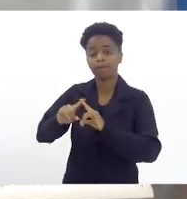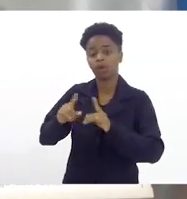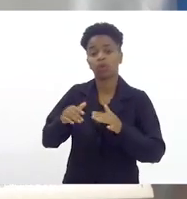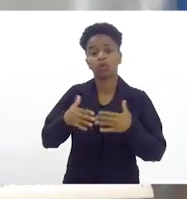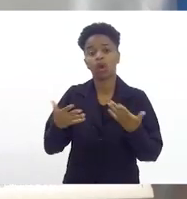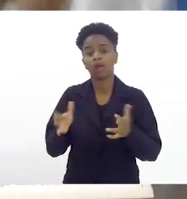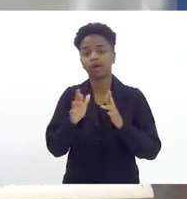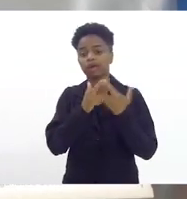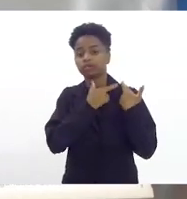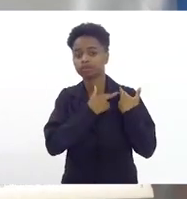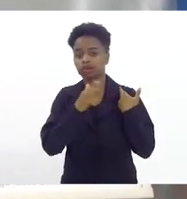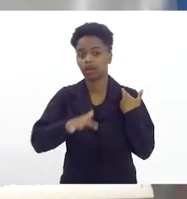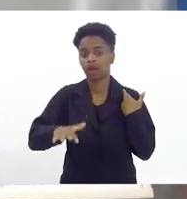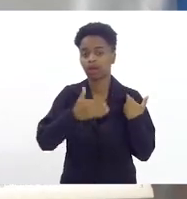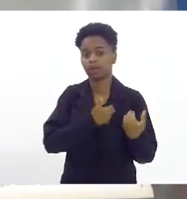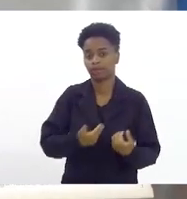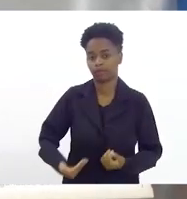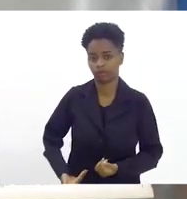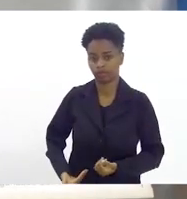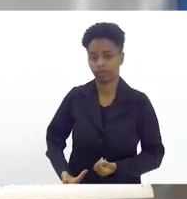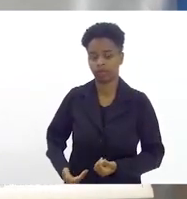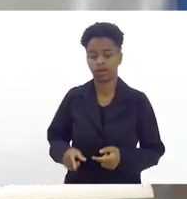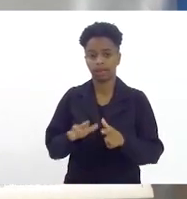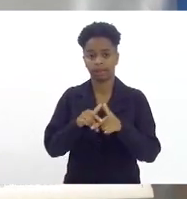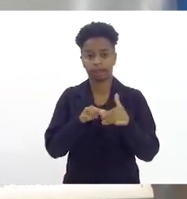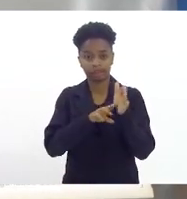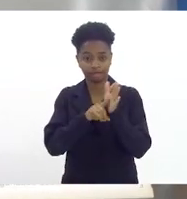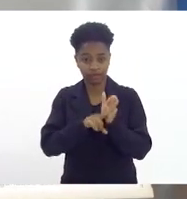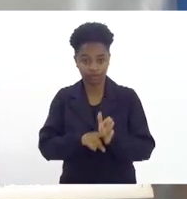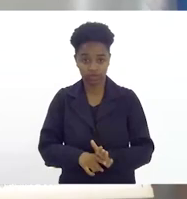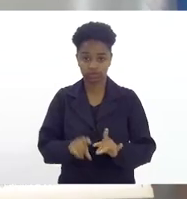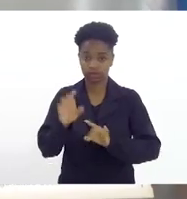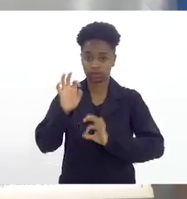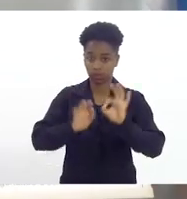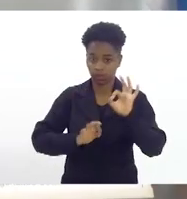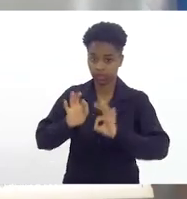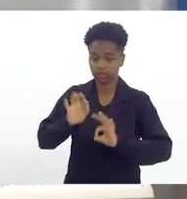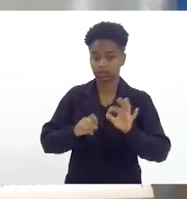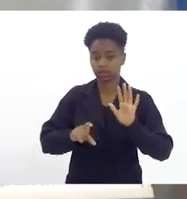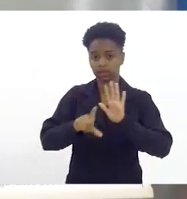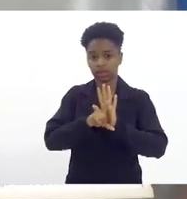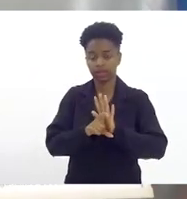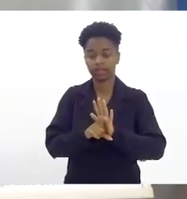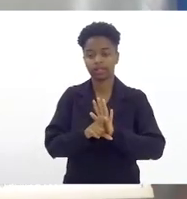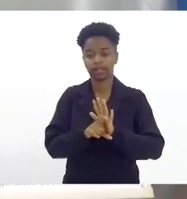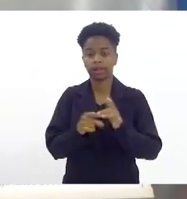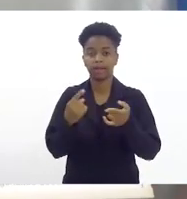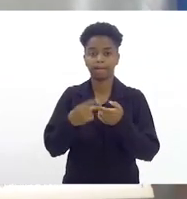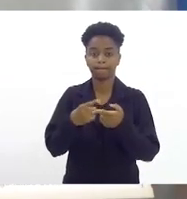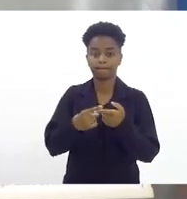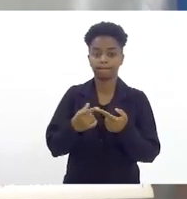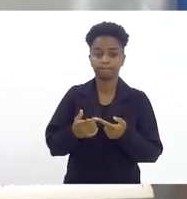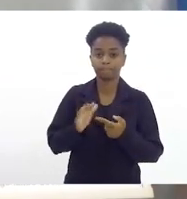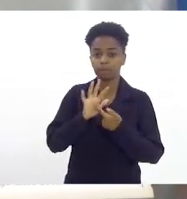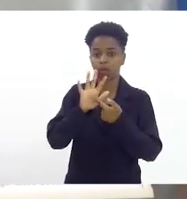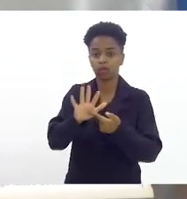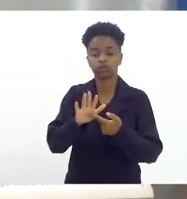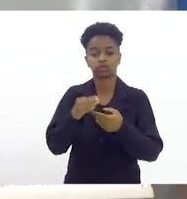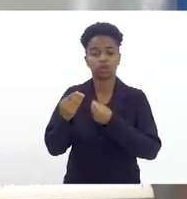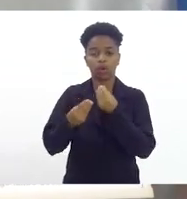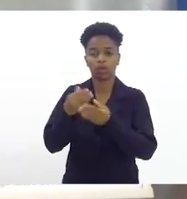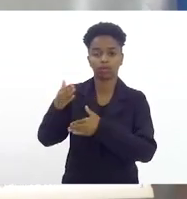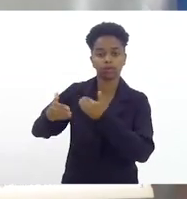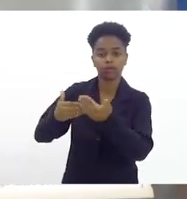do setor público tanto no sentido da fiscalização da organização de uma legislação que cabeça o curso da